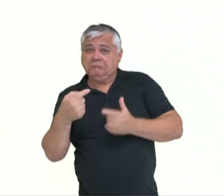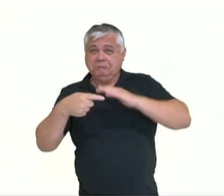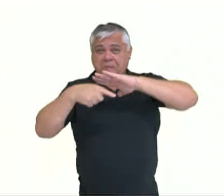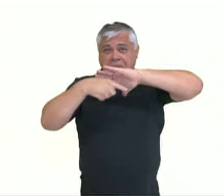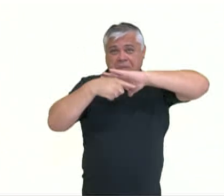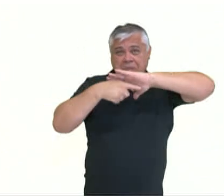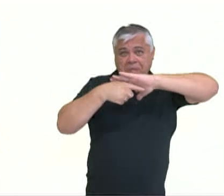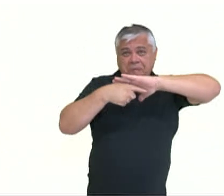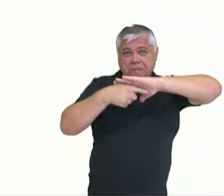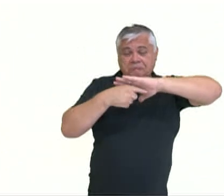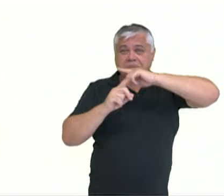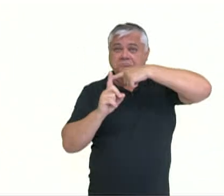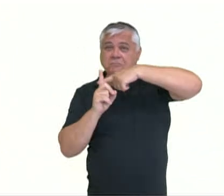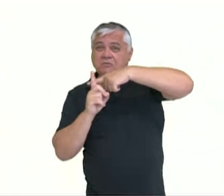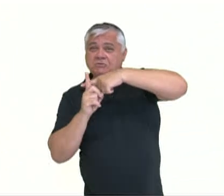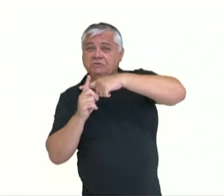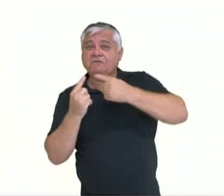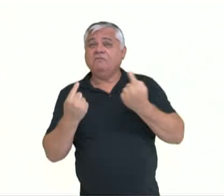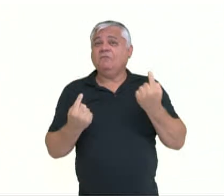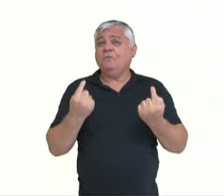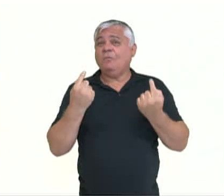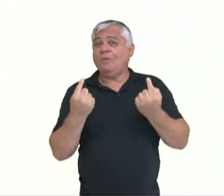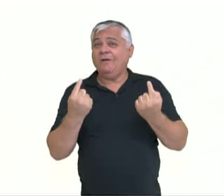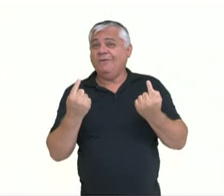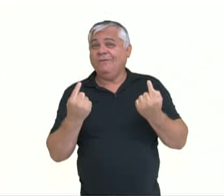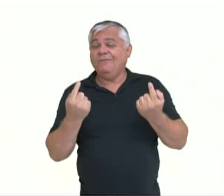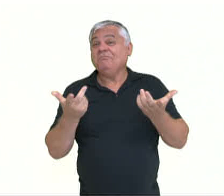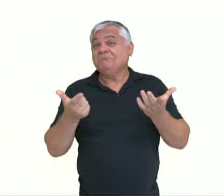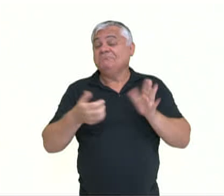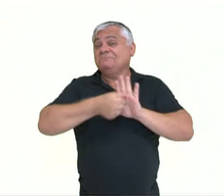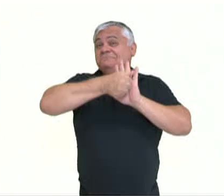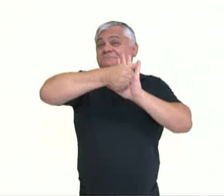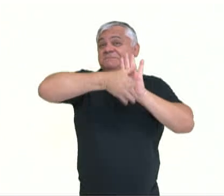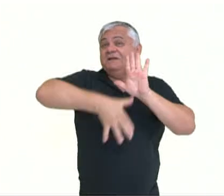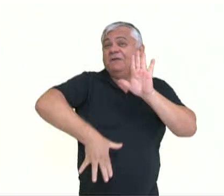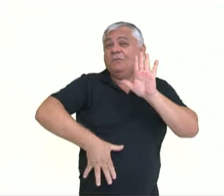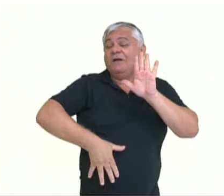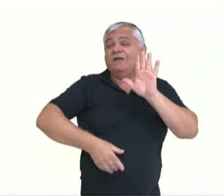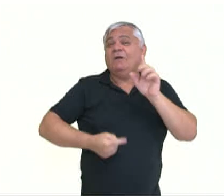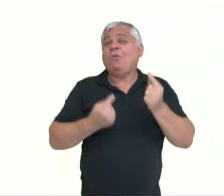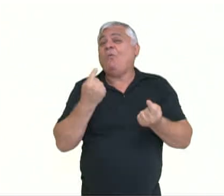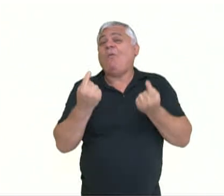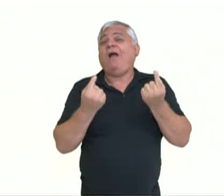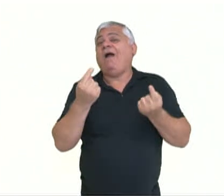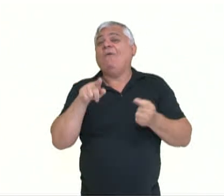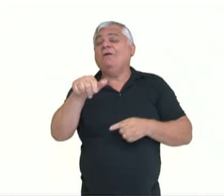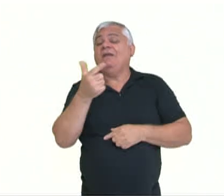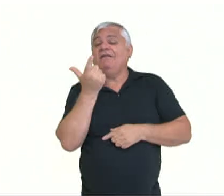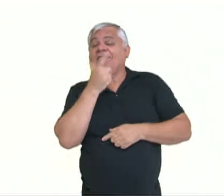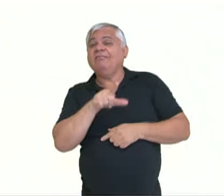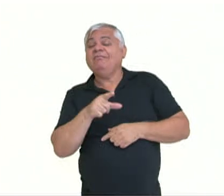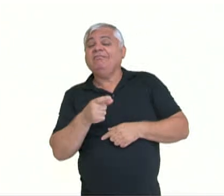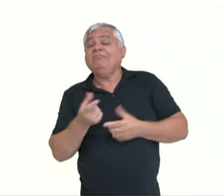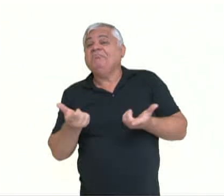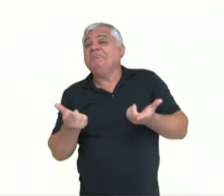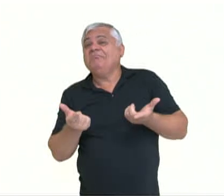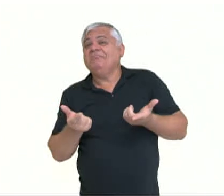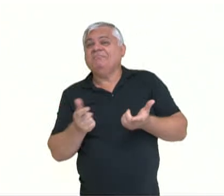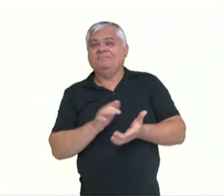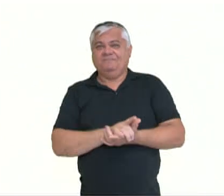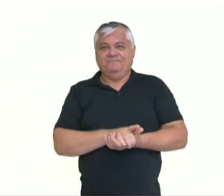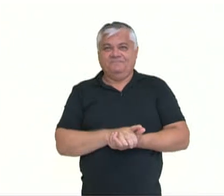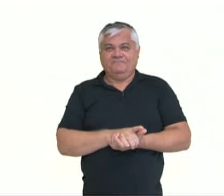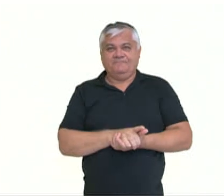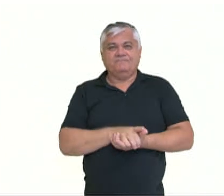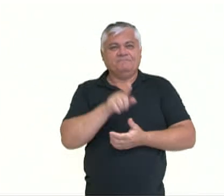negativo? Através de qual figura de linguagem ele consegue produzir esse efeito?